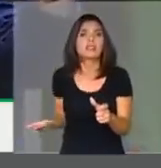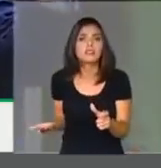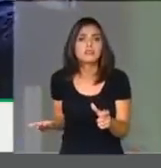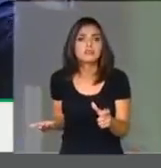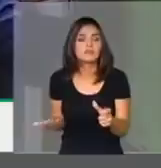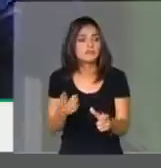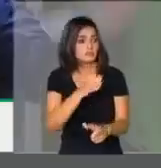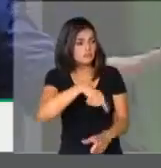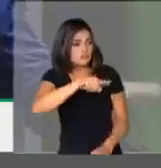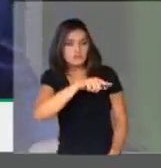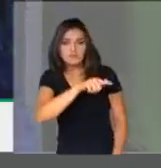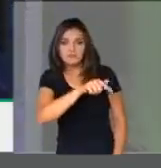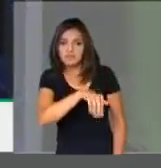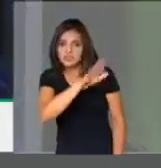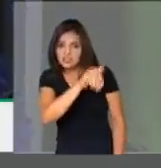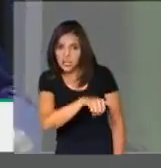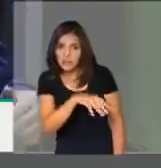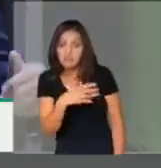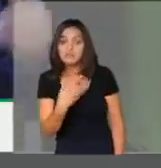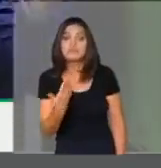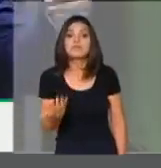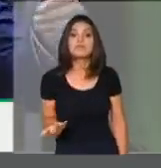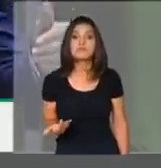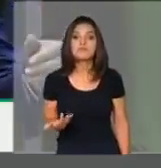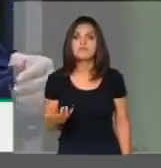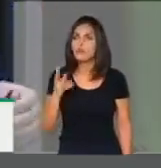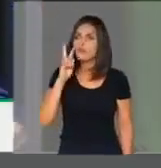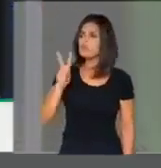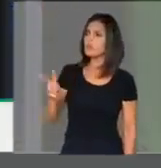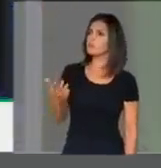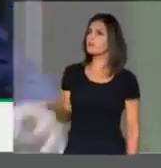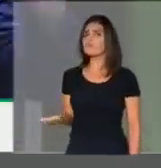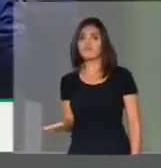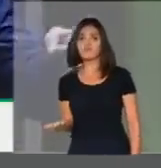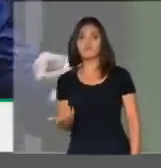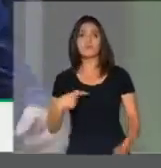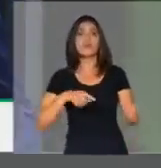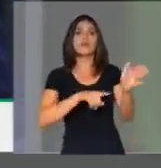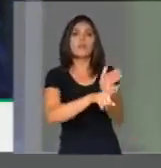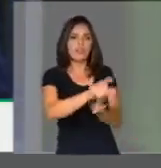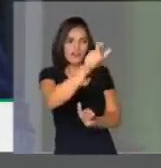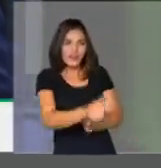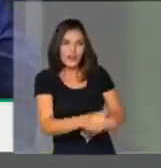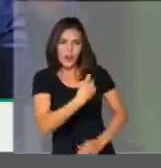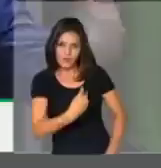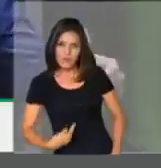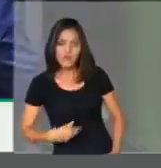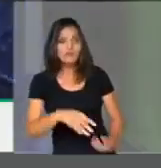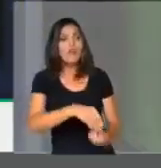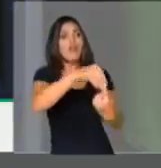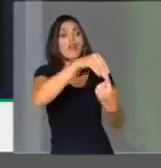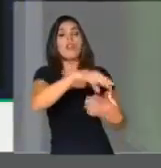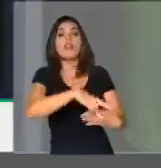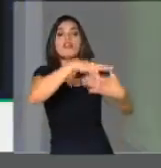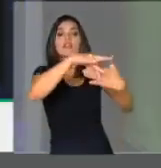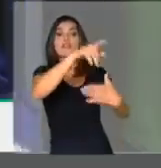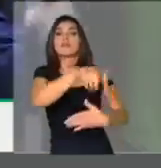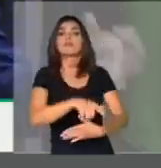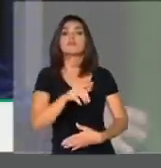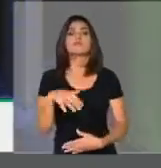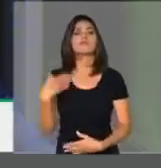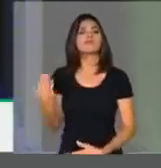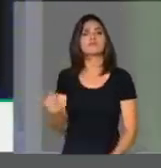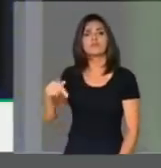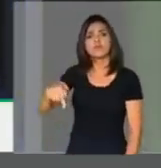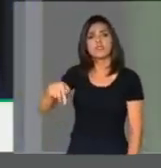sabe e ninguém viu. Eu queria perguntar, inclusive, para o líder do governo, para o líder do PSL, onde